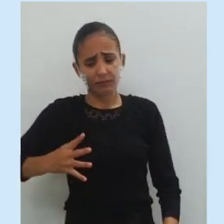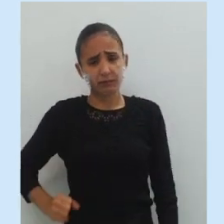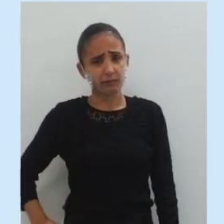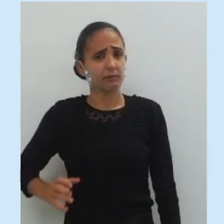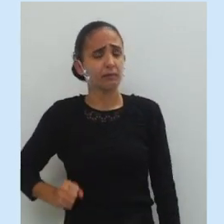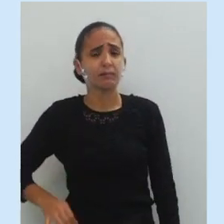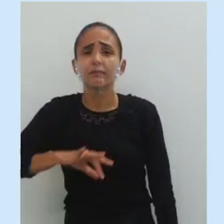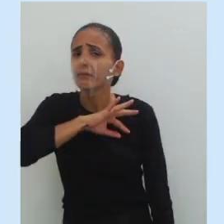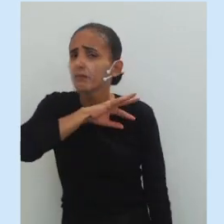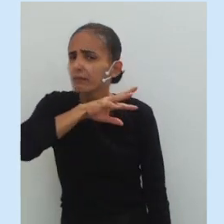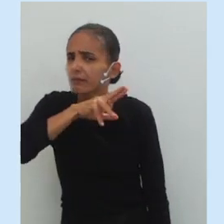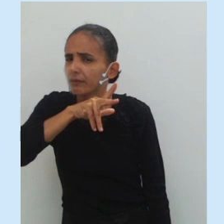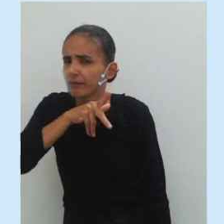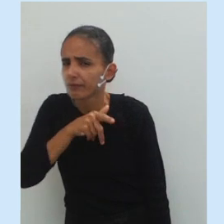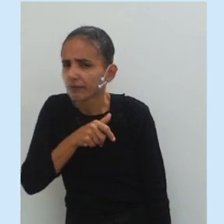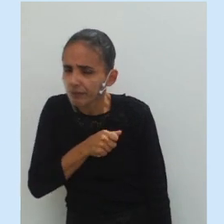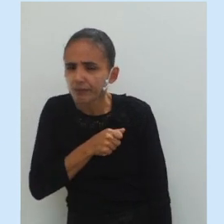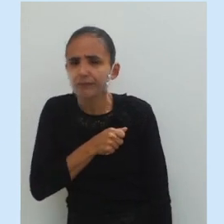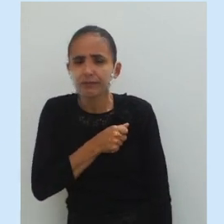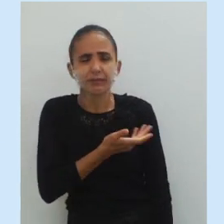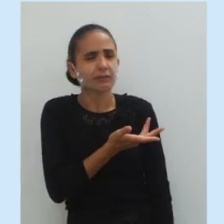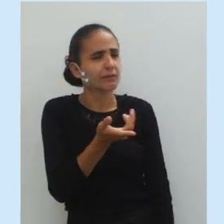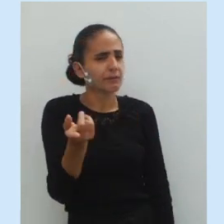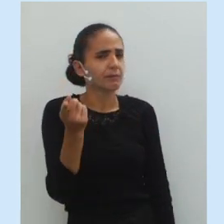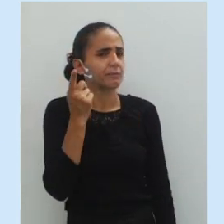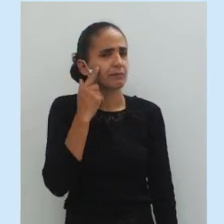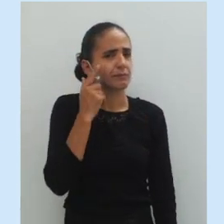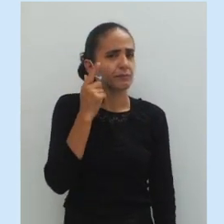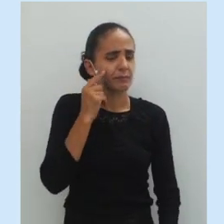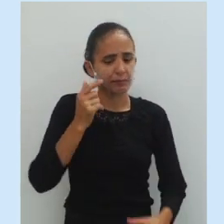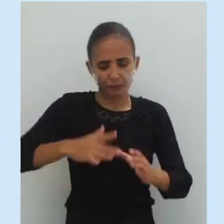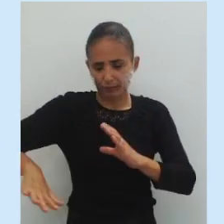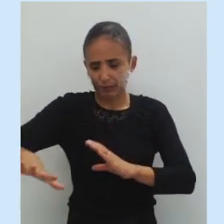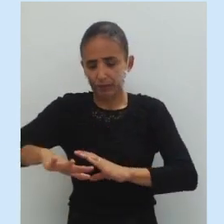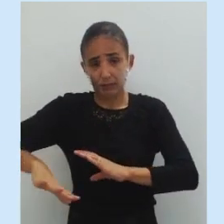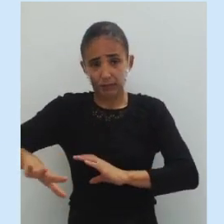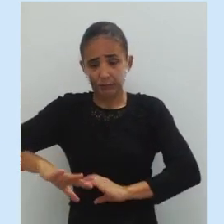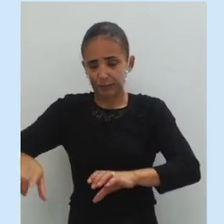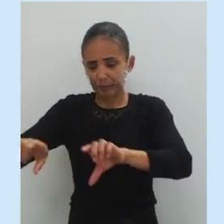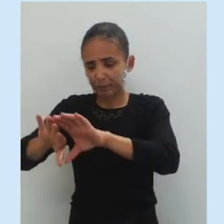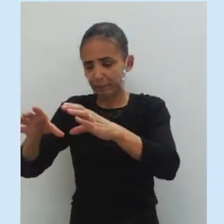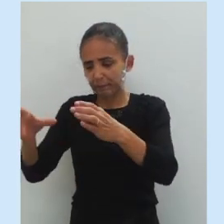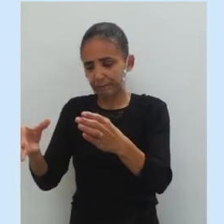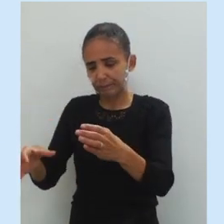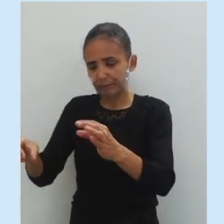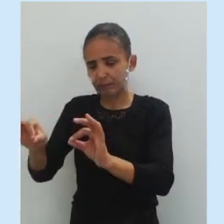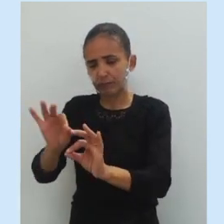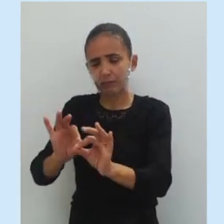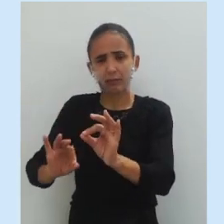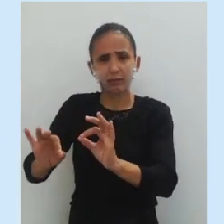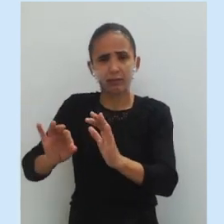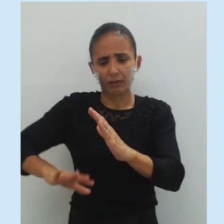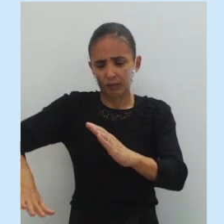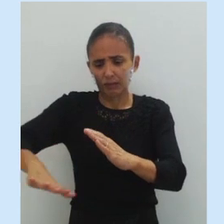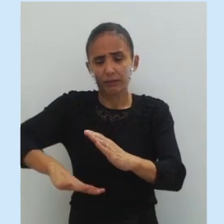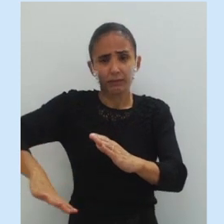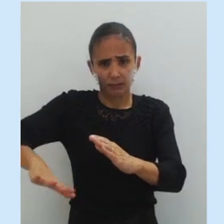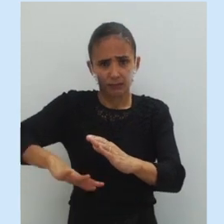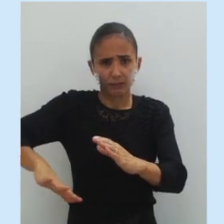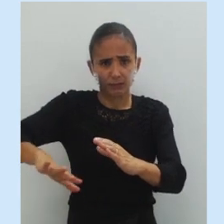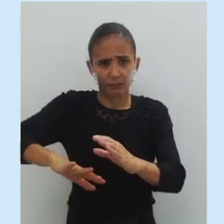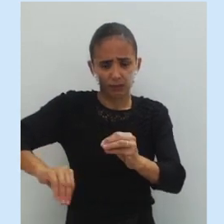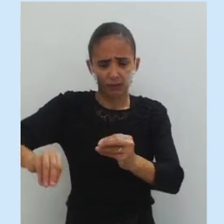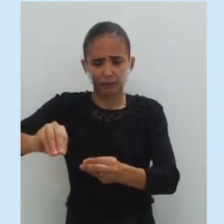dos animais. Então, vão ficar em um local, esse local aí vai passar, lógico, por